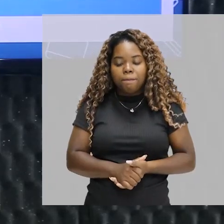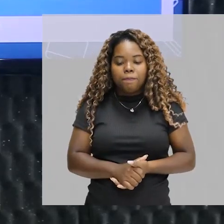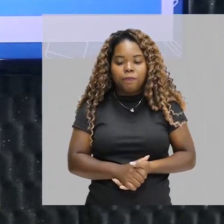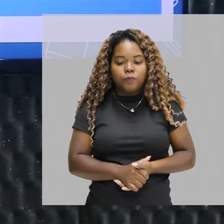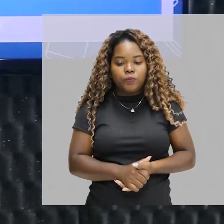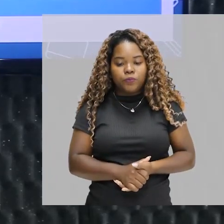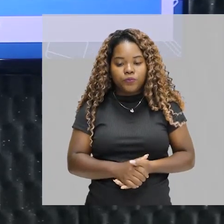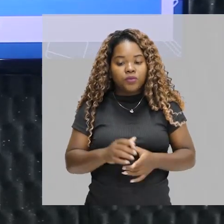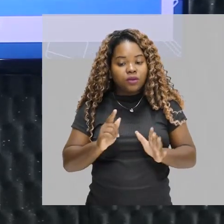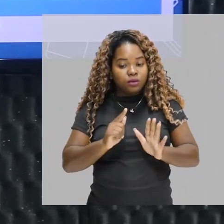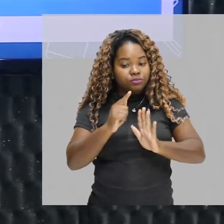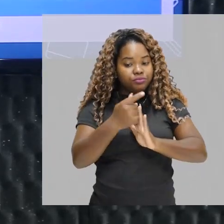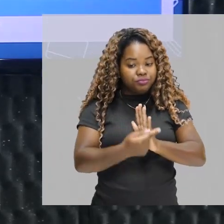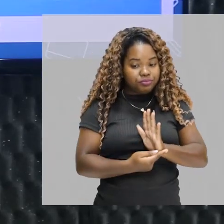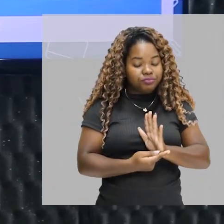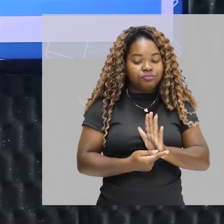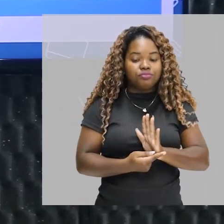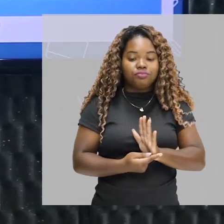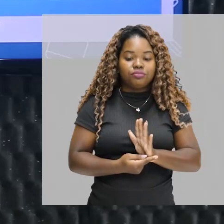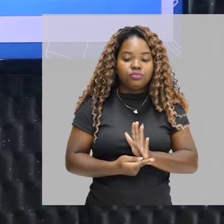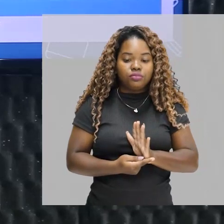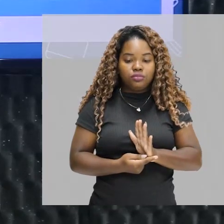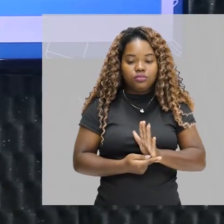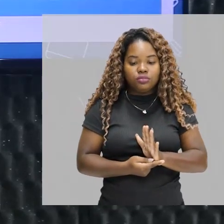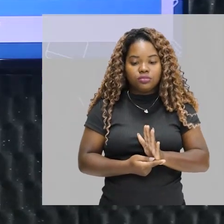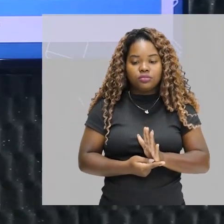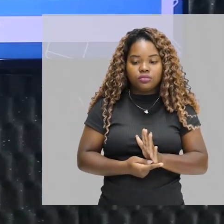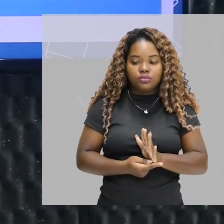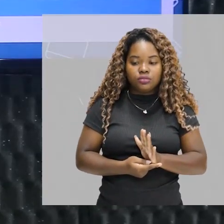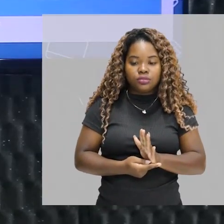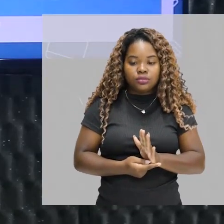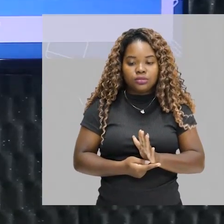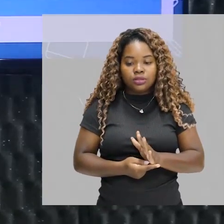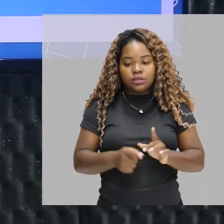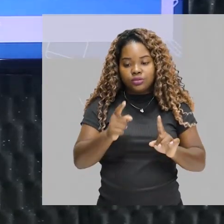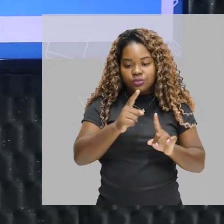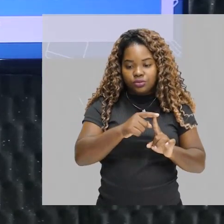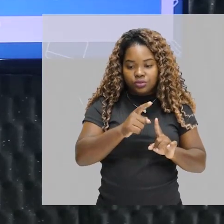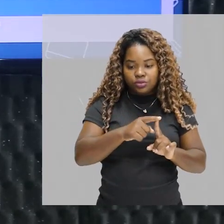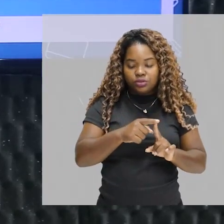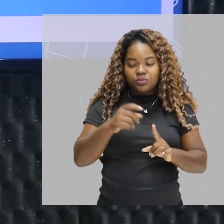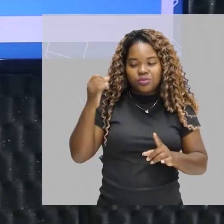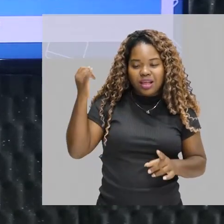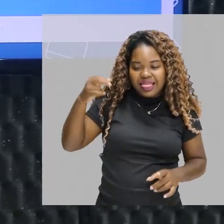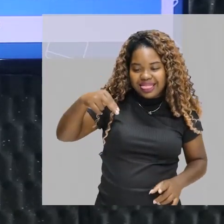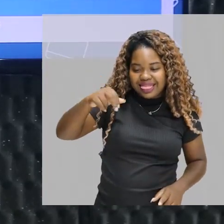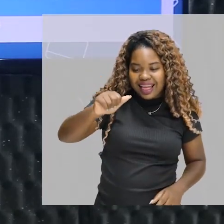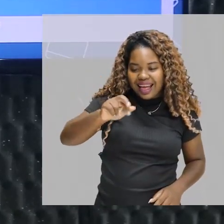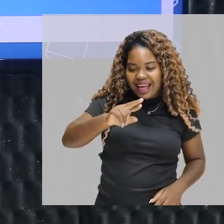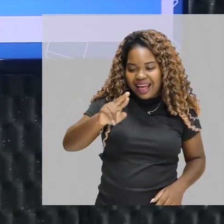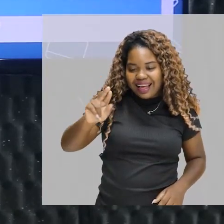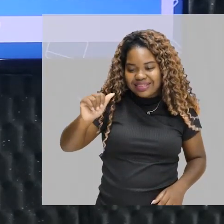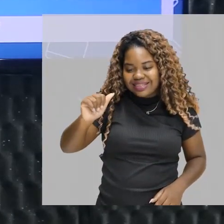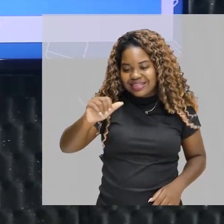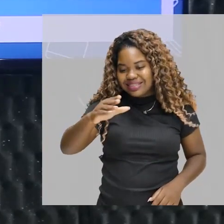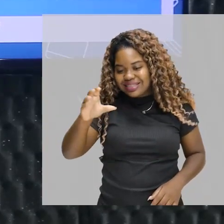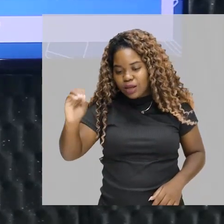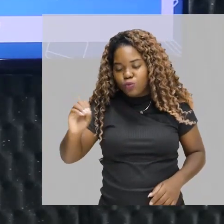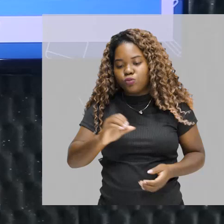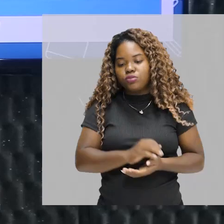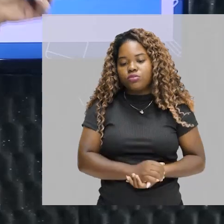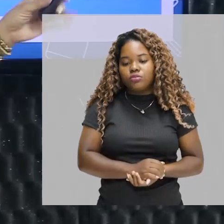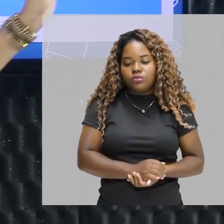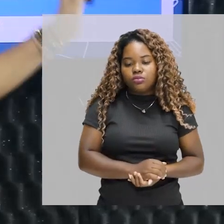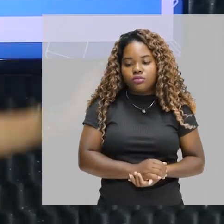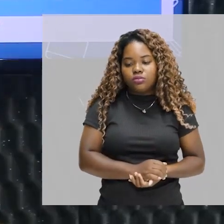é um gênero, né? Conto é um gênero que pertence à tipologia narração, pertence à narrativa, tá bom?